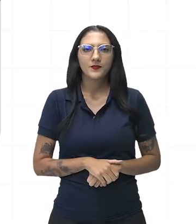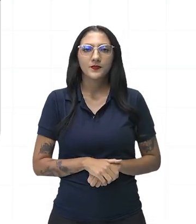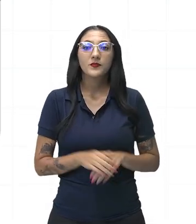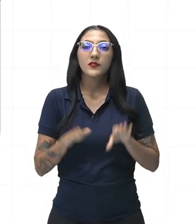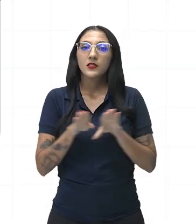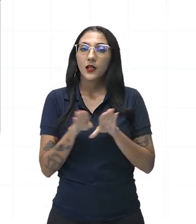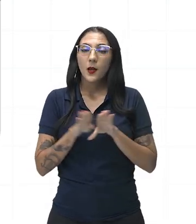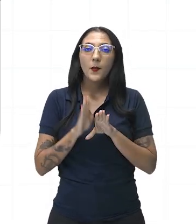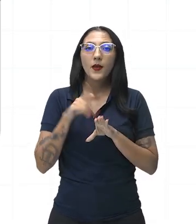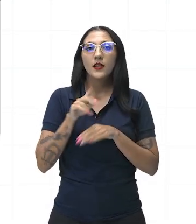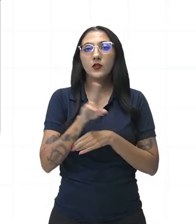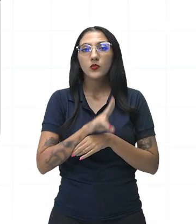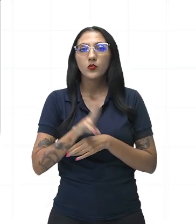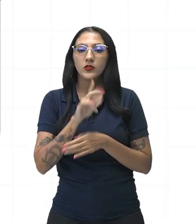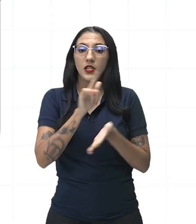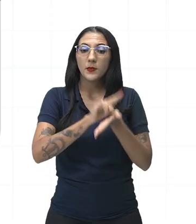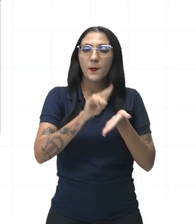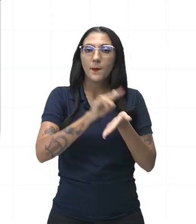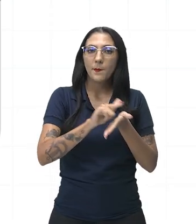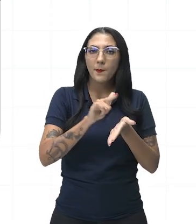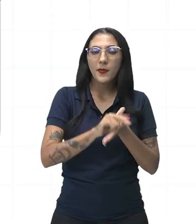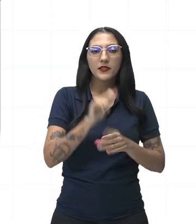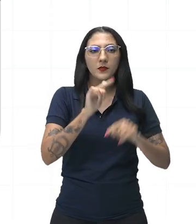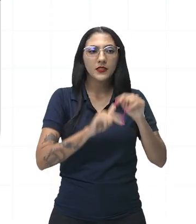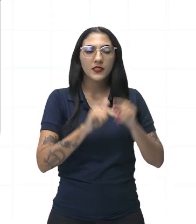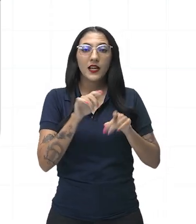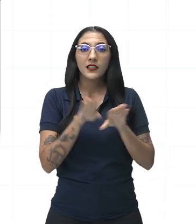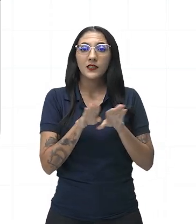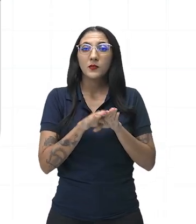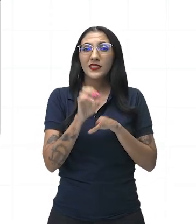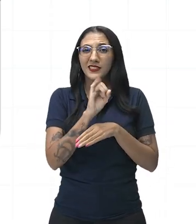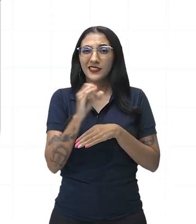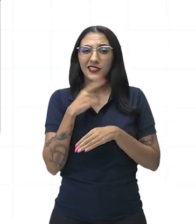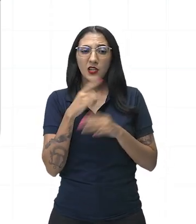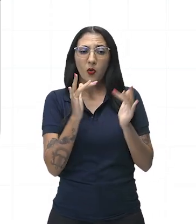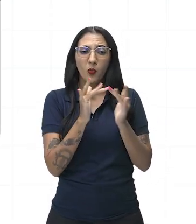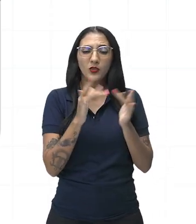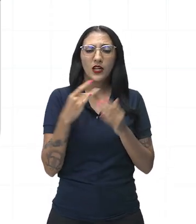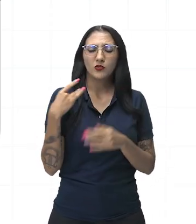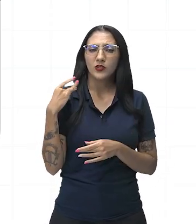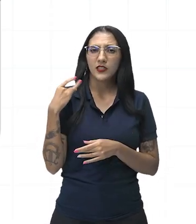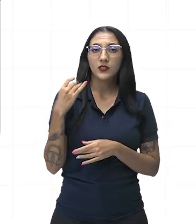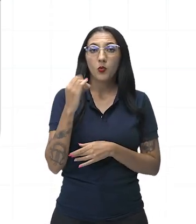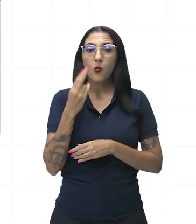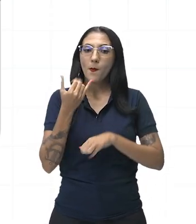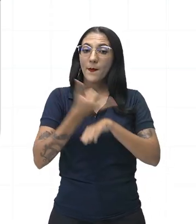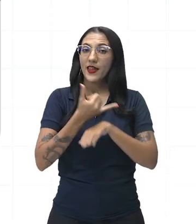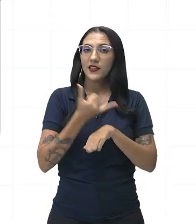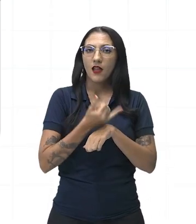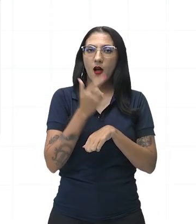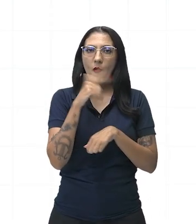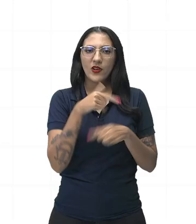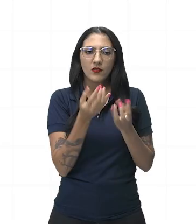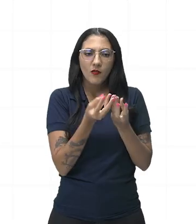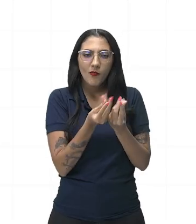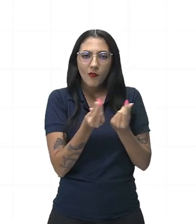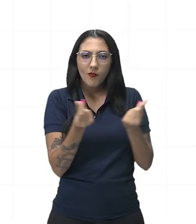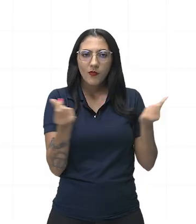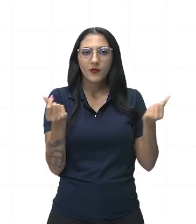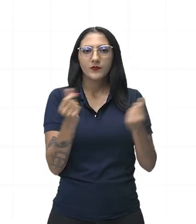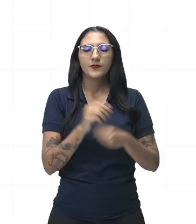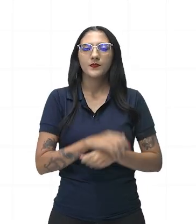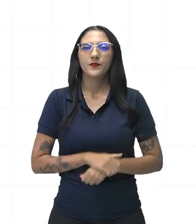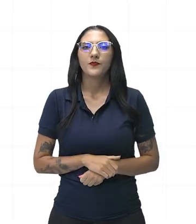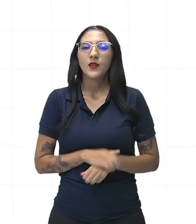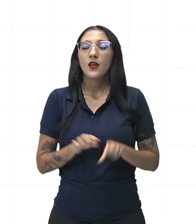atuando também como desinfetante e corrosivo para tecidos e metais. E quais são as características